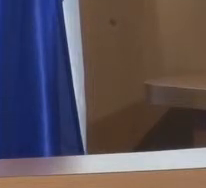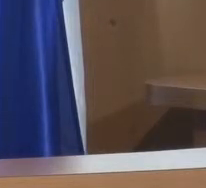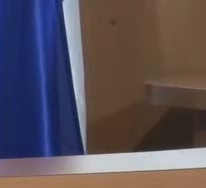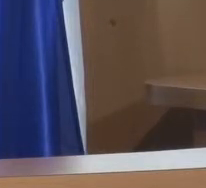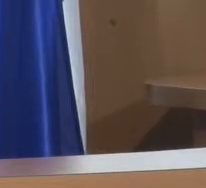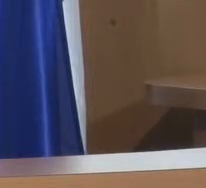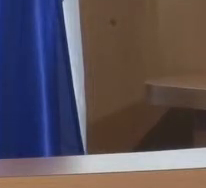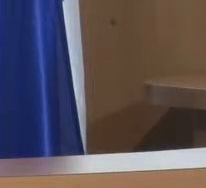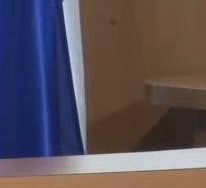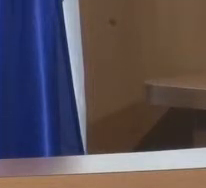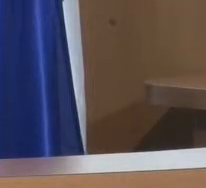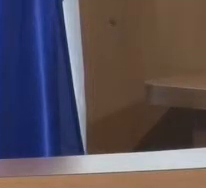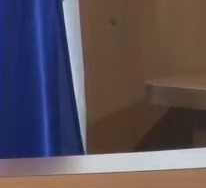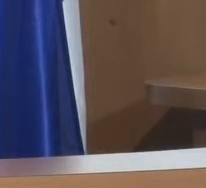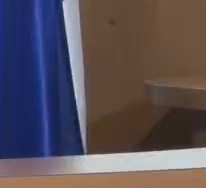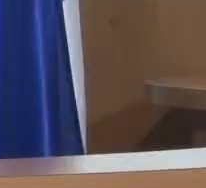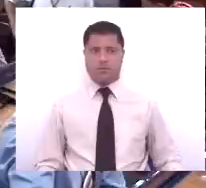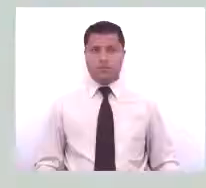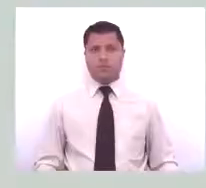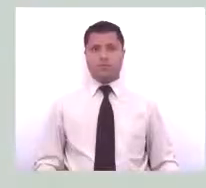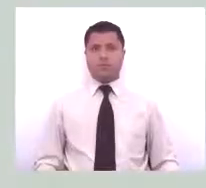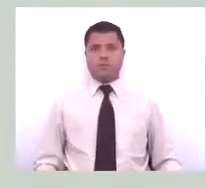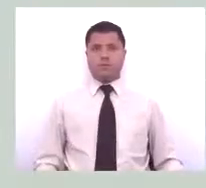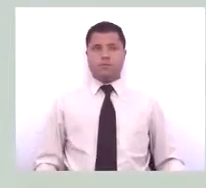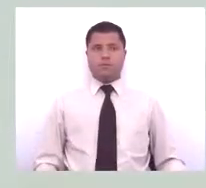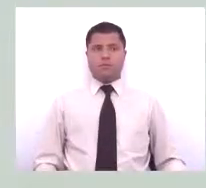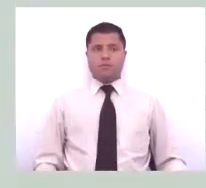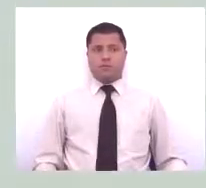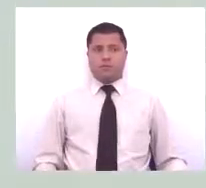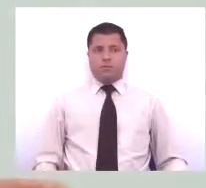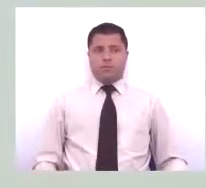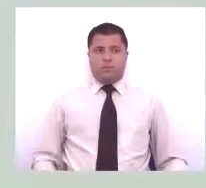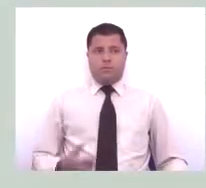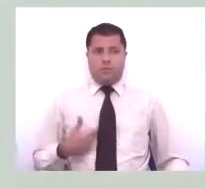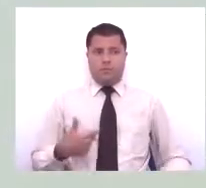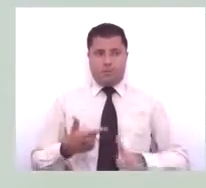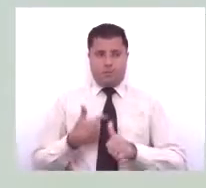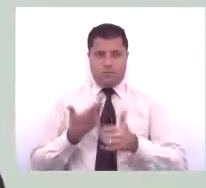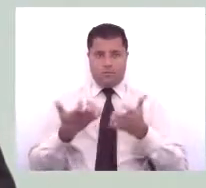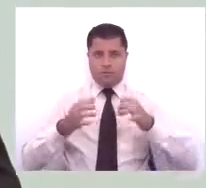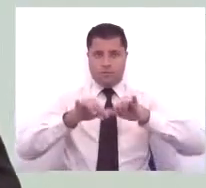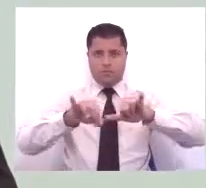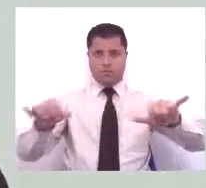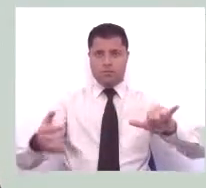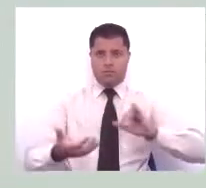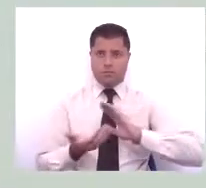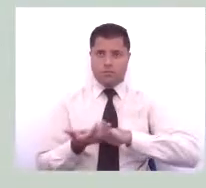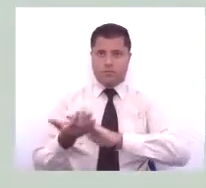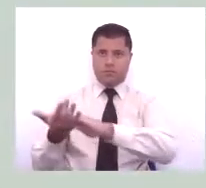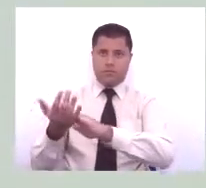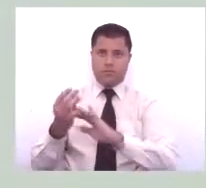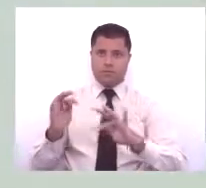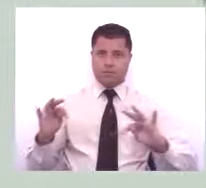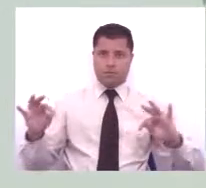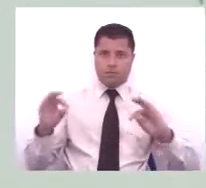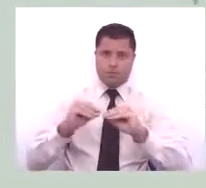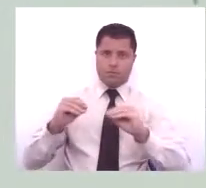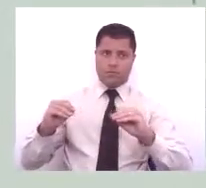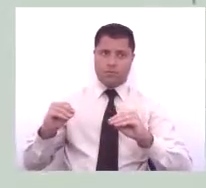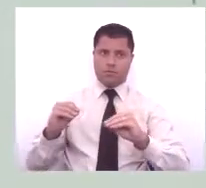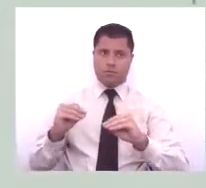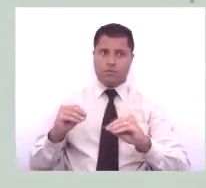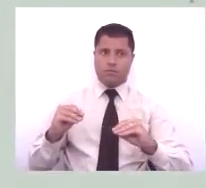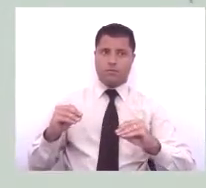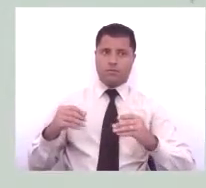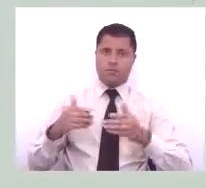não representariam o município. Primeiramente, eu gostaria de parabenizar todos os candidatos